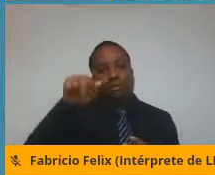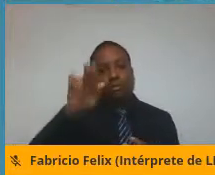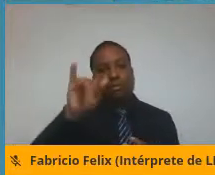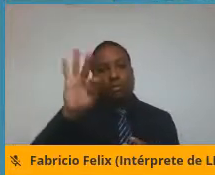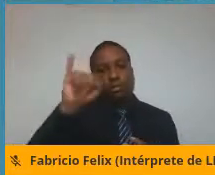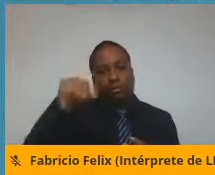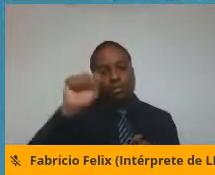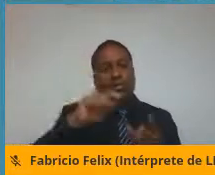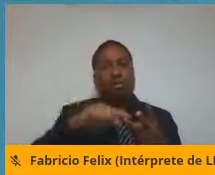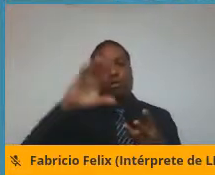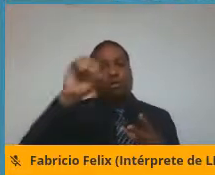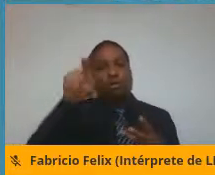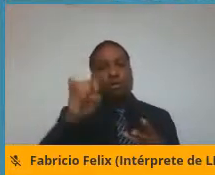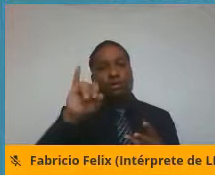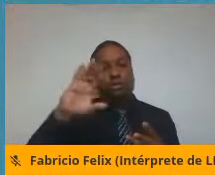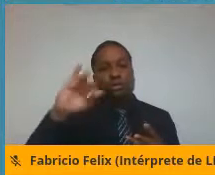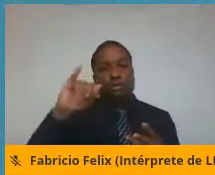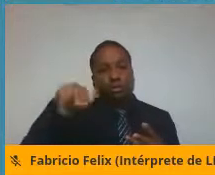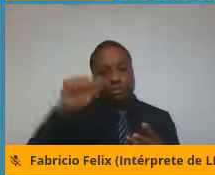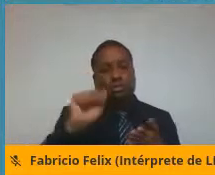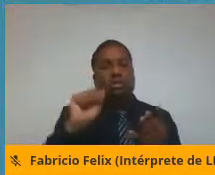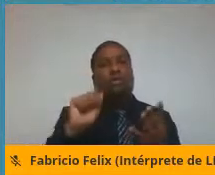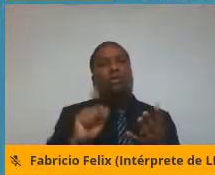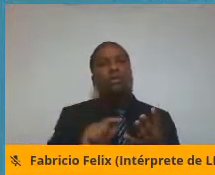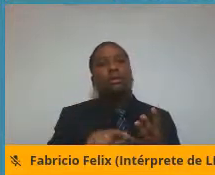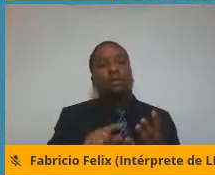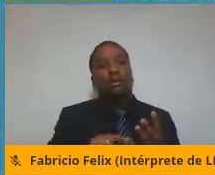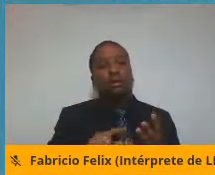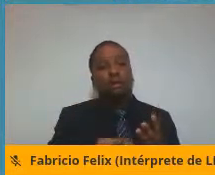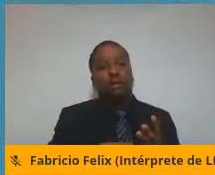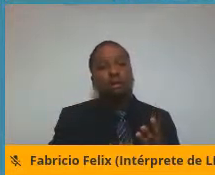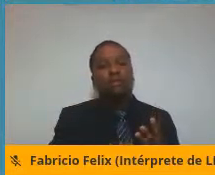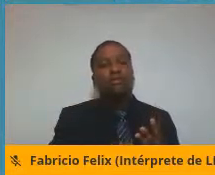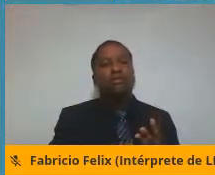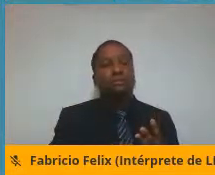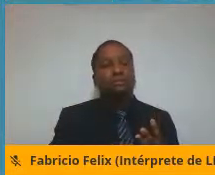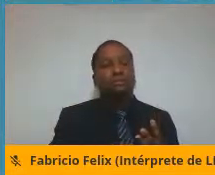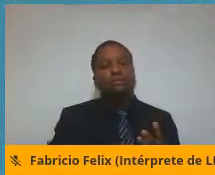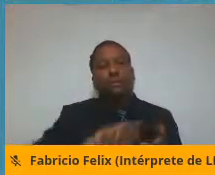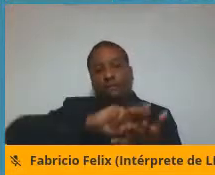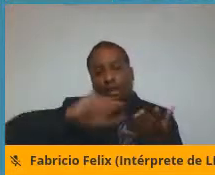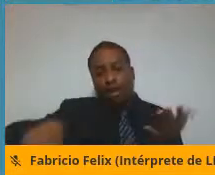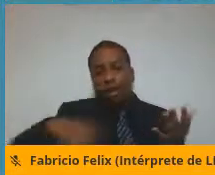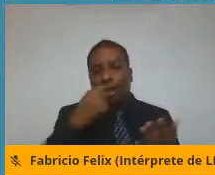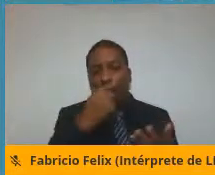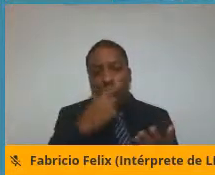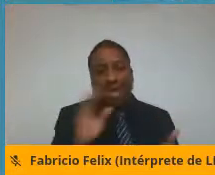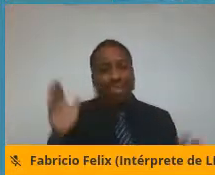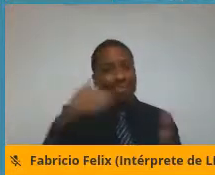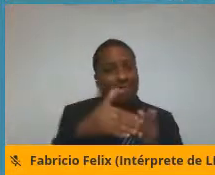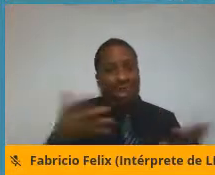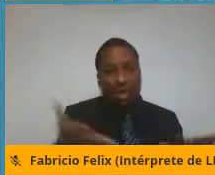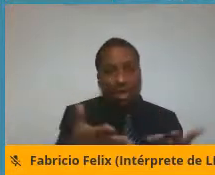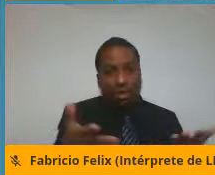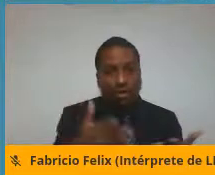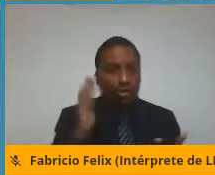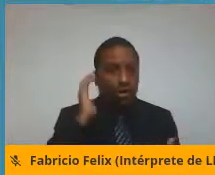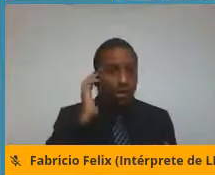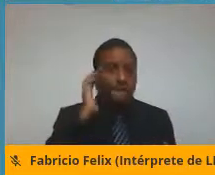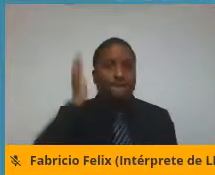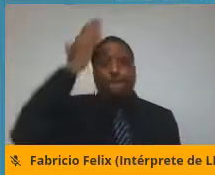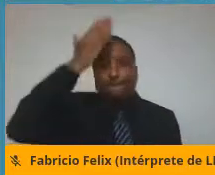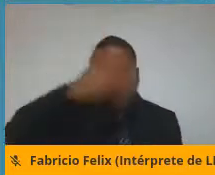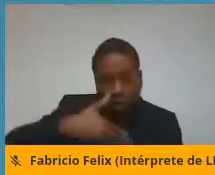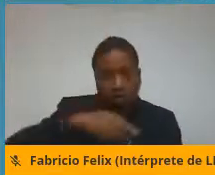a colchicina, outras pessoas têm usado a itazoxanida, mas até o momento não há evidências que essas